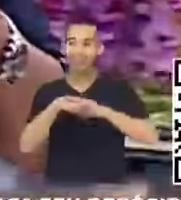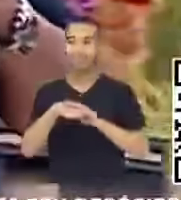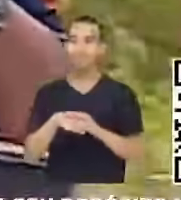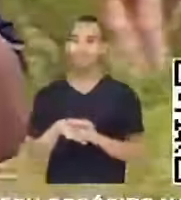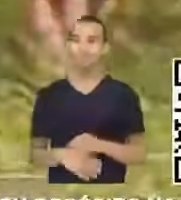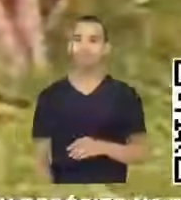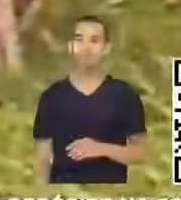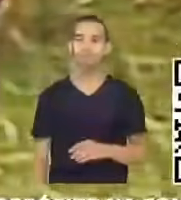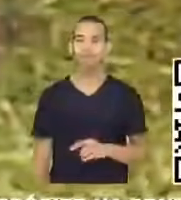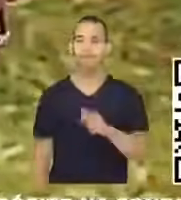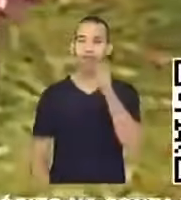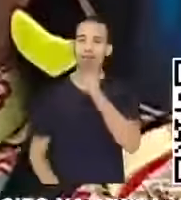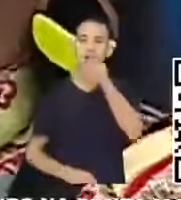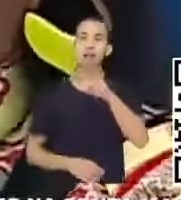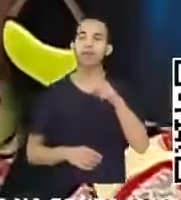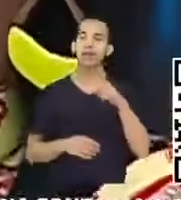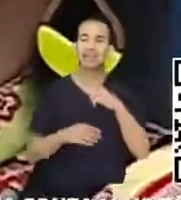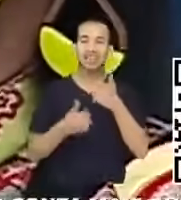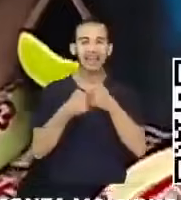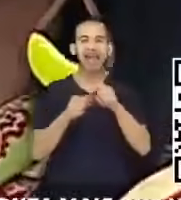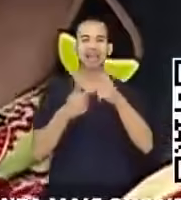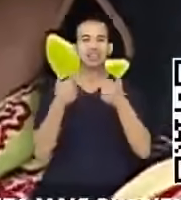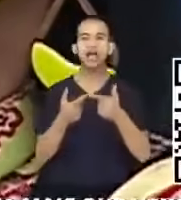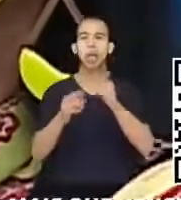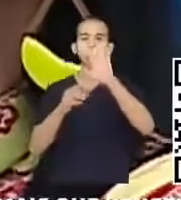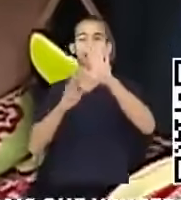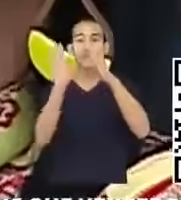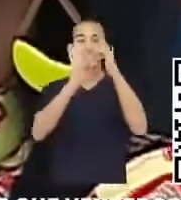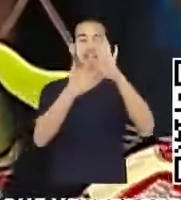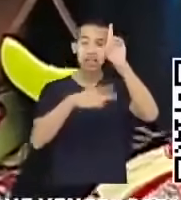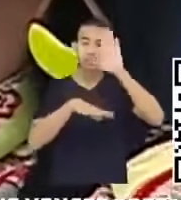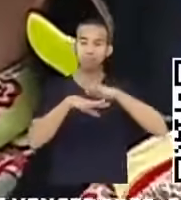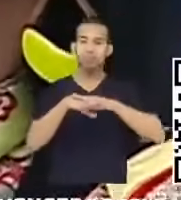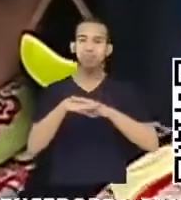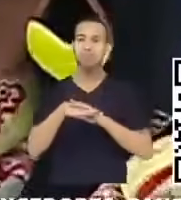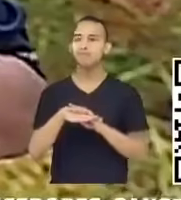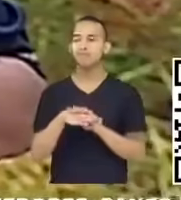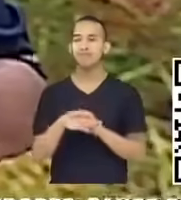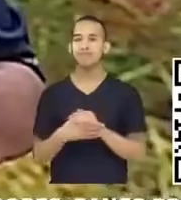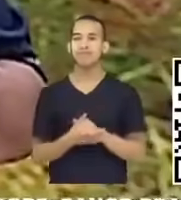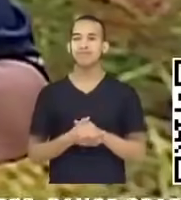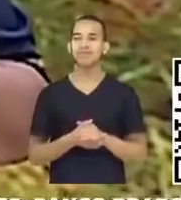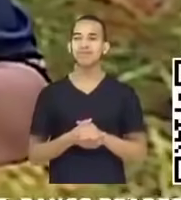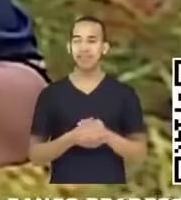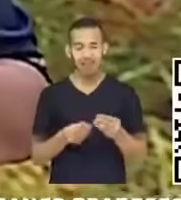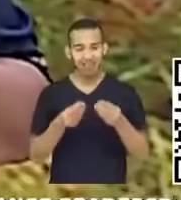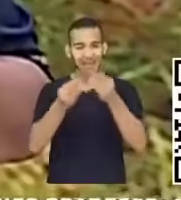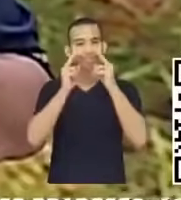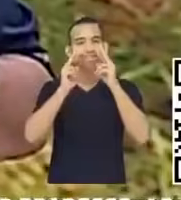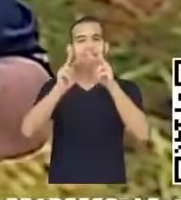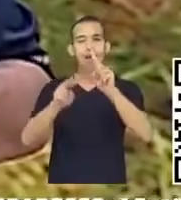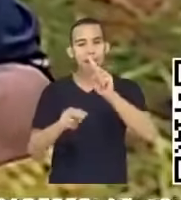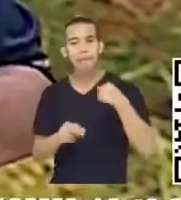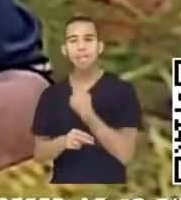como é que é a mulher olha para a gente falar com ele trazendo mas em Jesus não ele quando a gente tá zero ele ele pão os olhos em cima